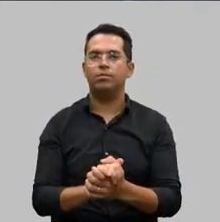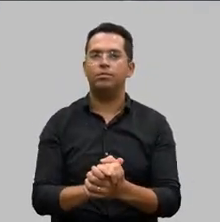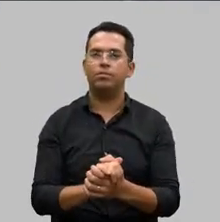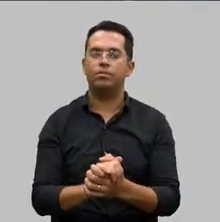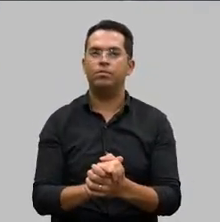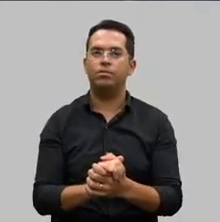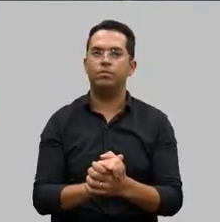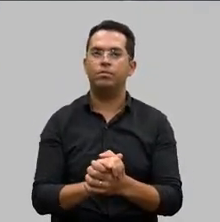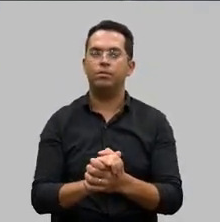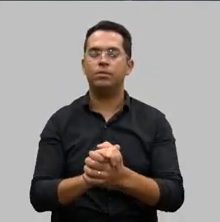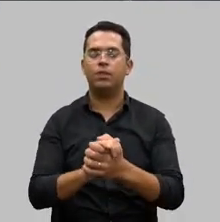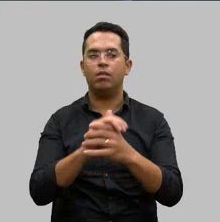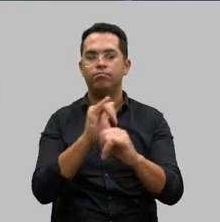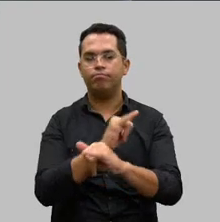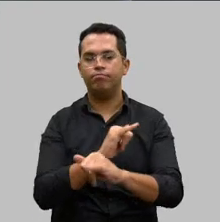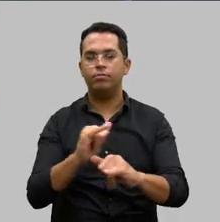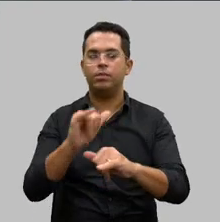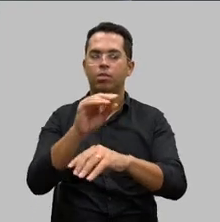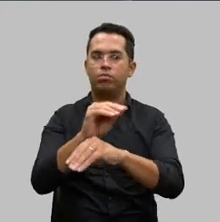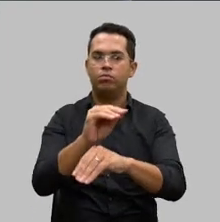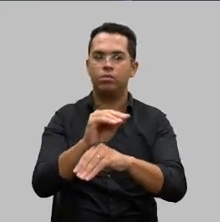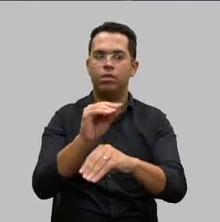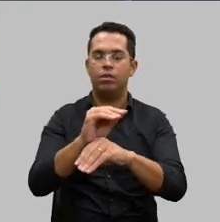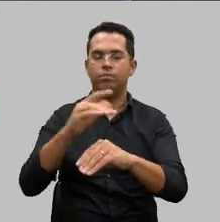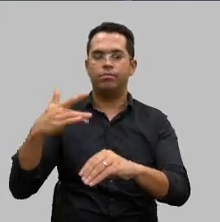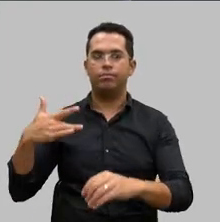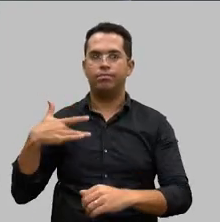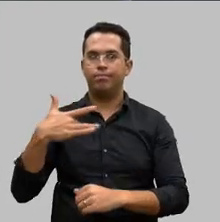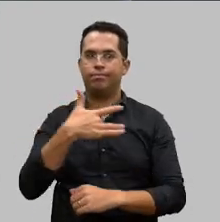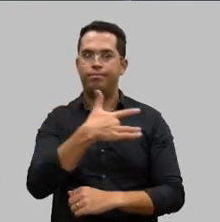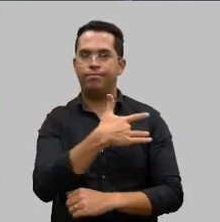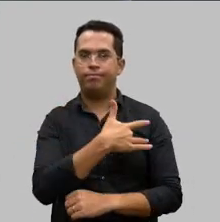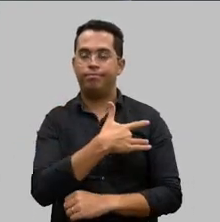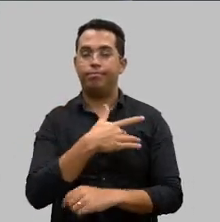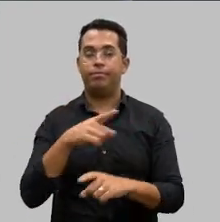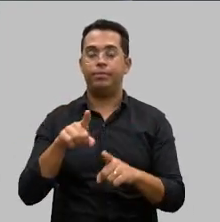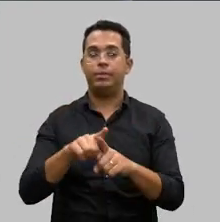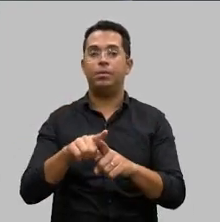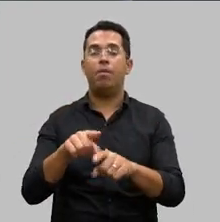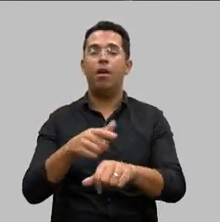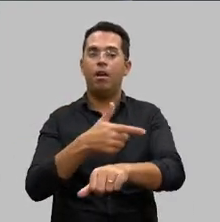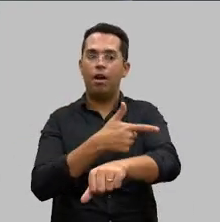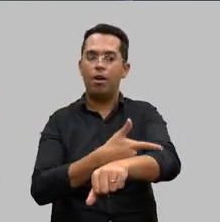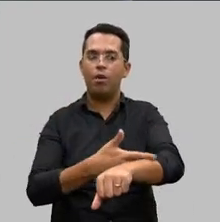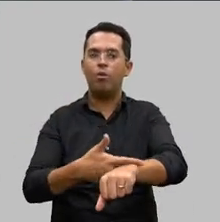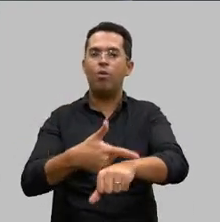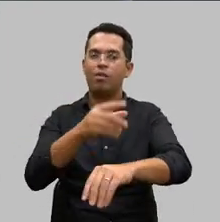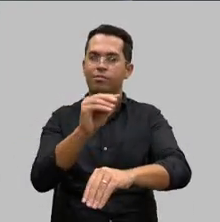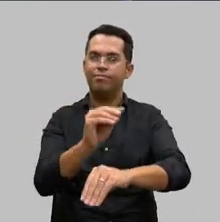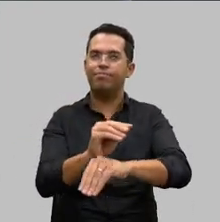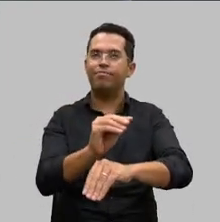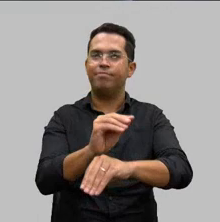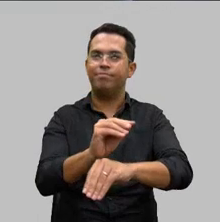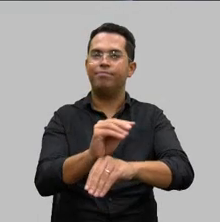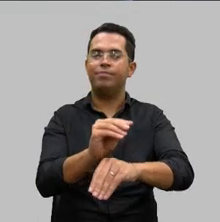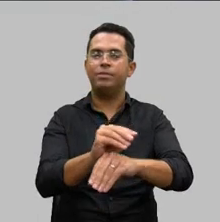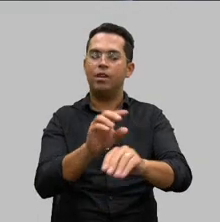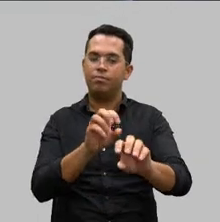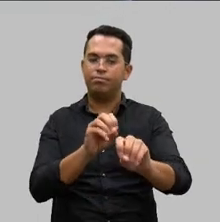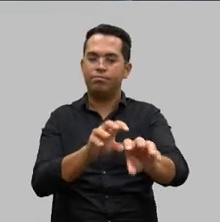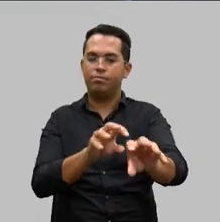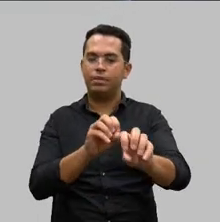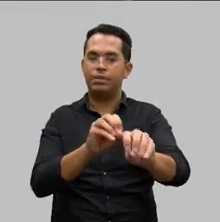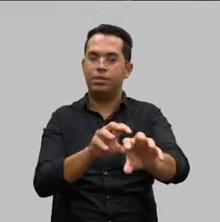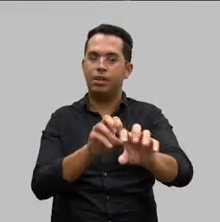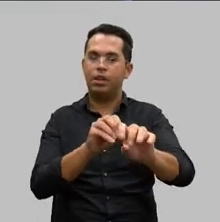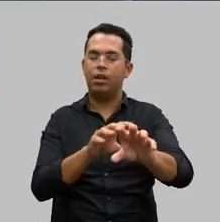que falar de saúde Temos que falar inclusive da educação ao longo da vida por que não porque a a aprendizagem eh